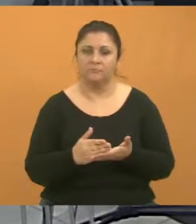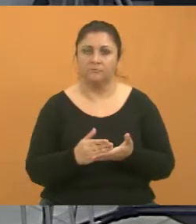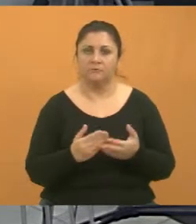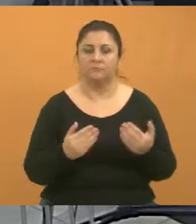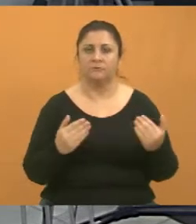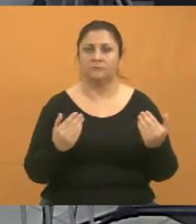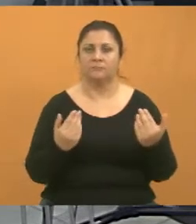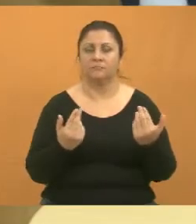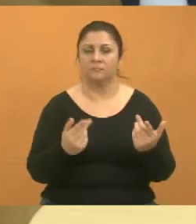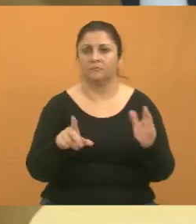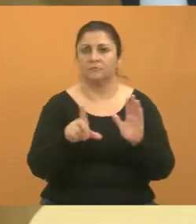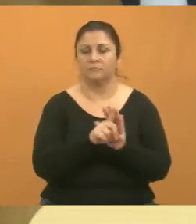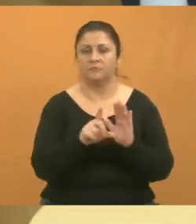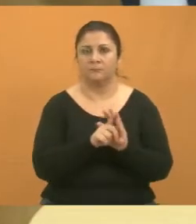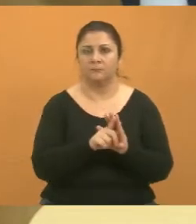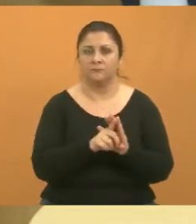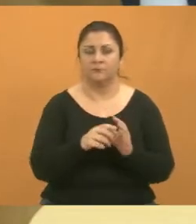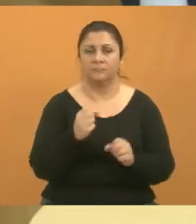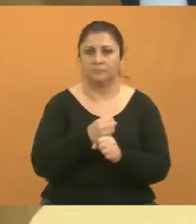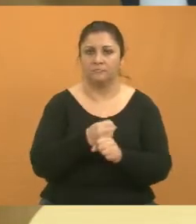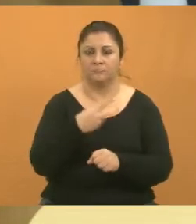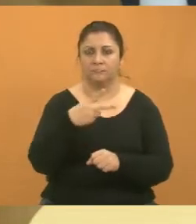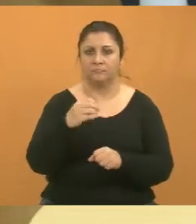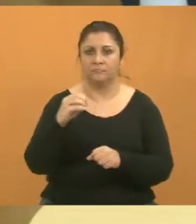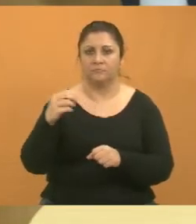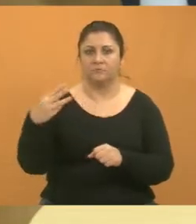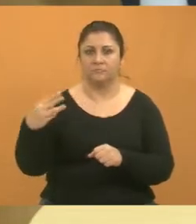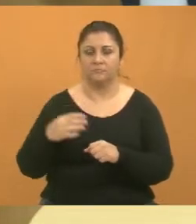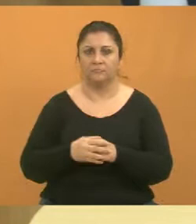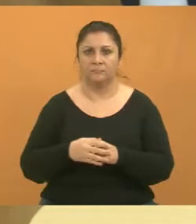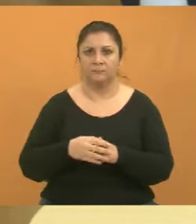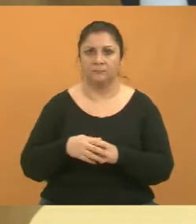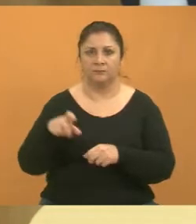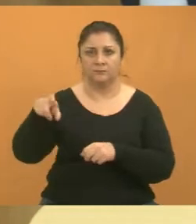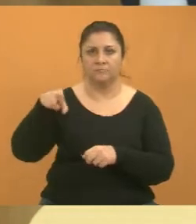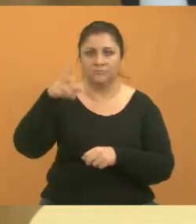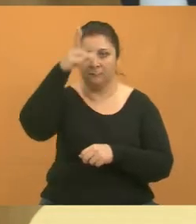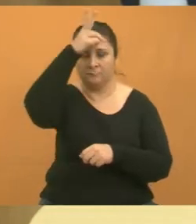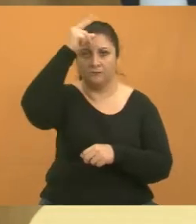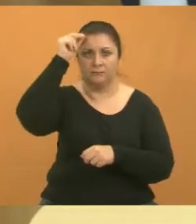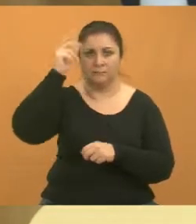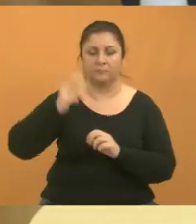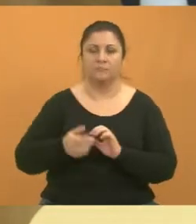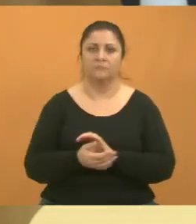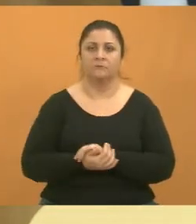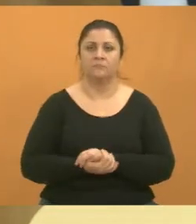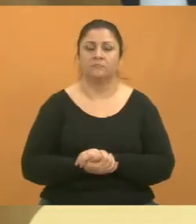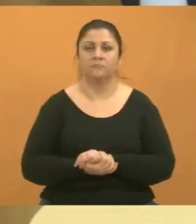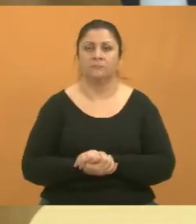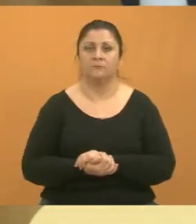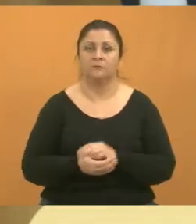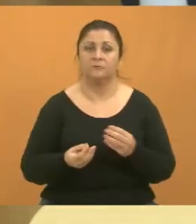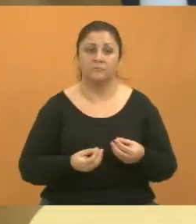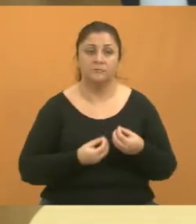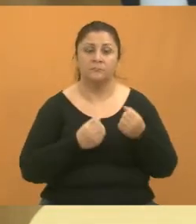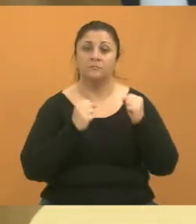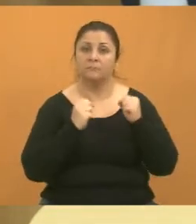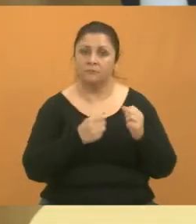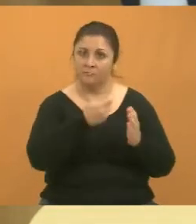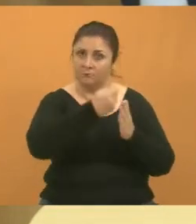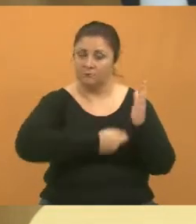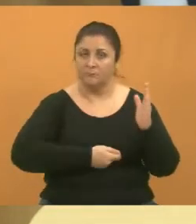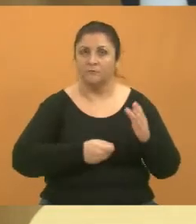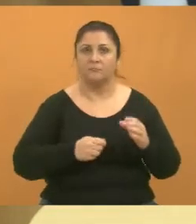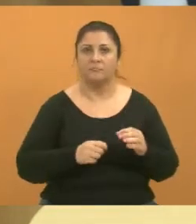número 4.740, de 2003, de autoria do ex-prefeito Marco Aurélio, que autoriza a doação